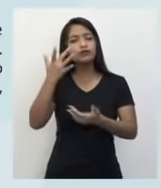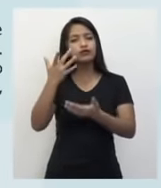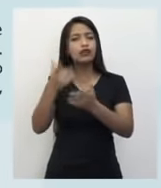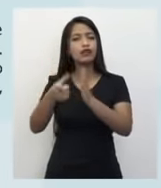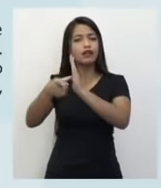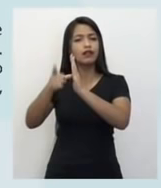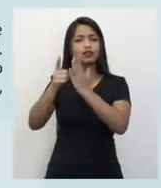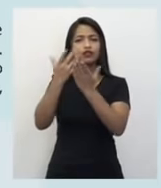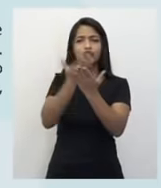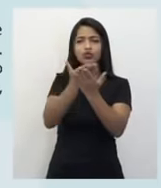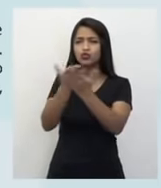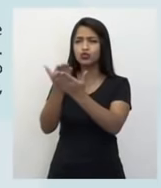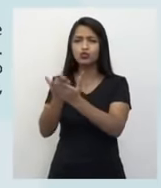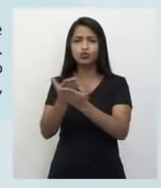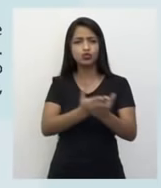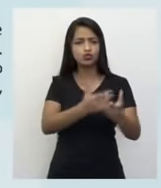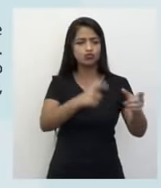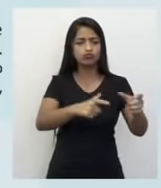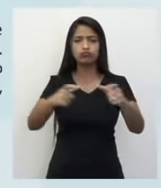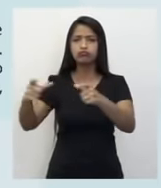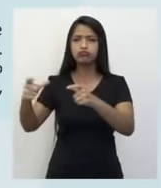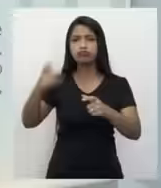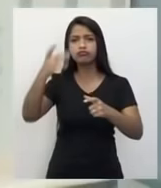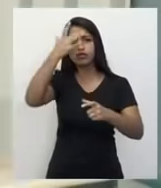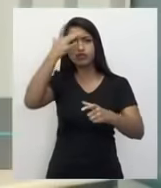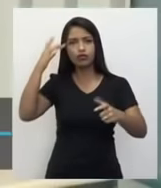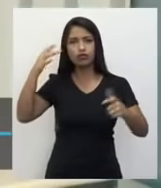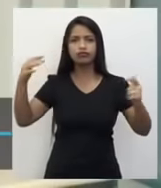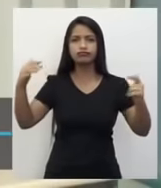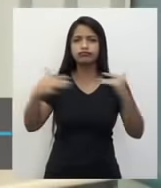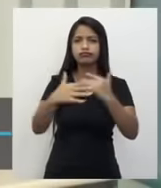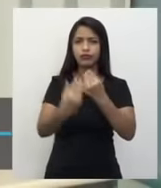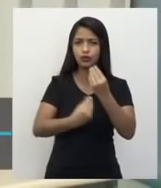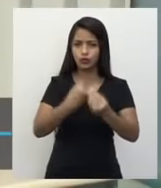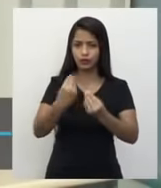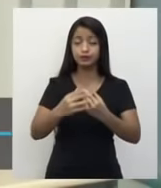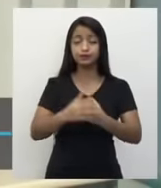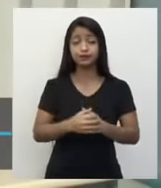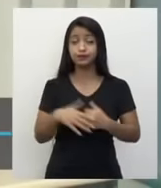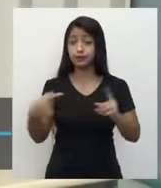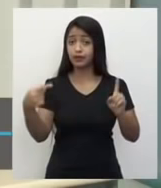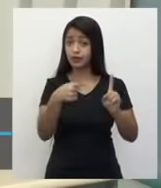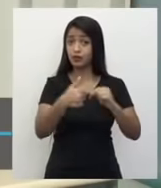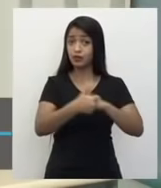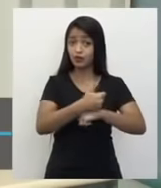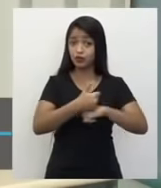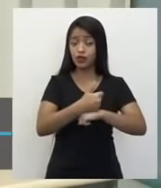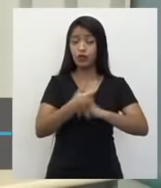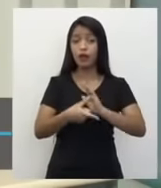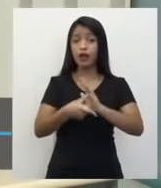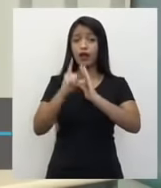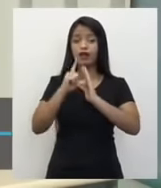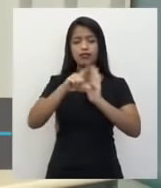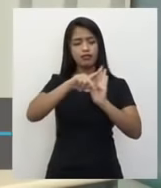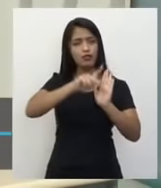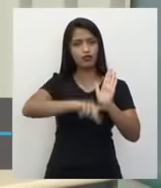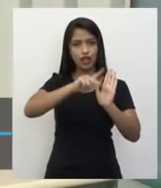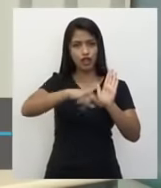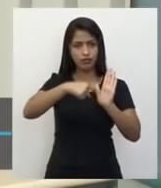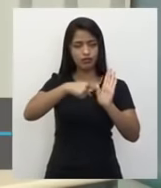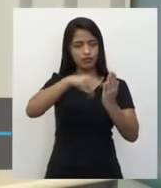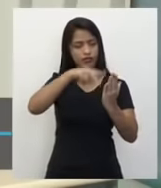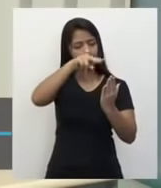ambiente, espaço e as pessoas que vão acolher. Então, o cenógrafo, turma, ele pega o projeto,